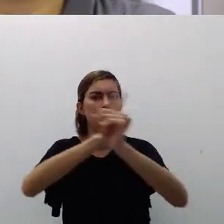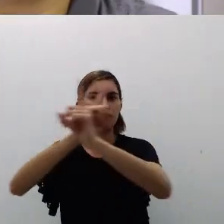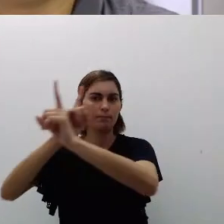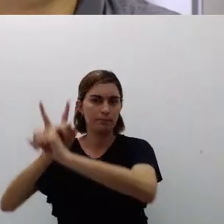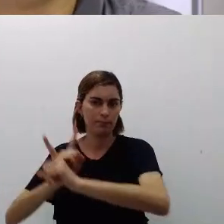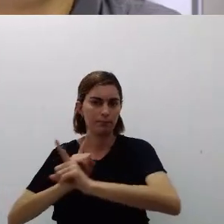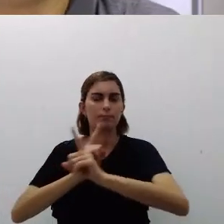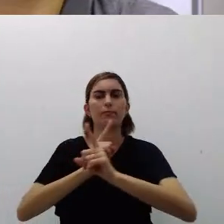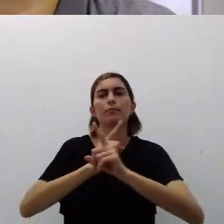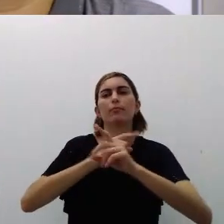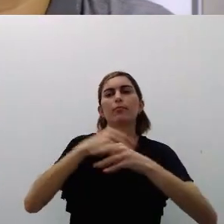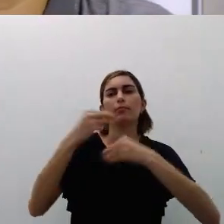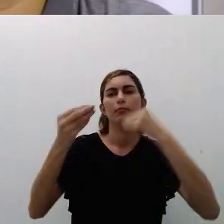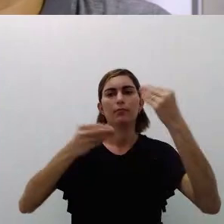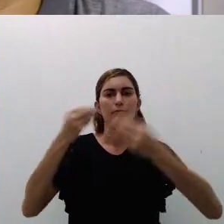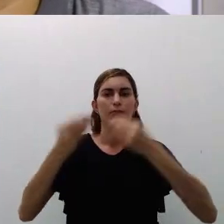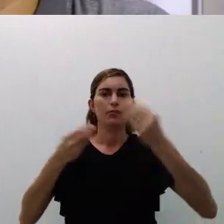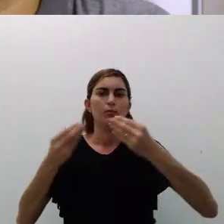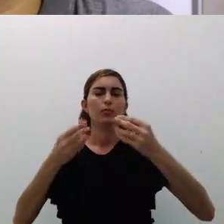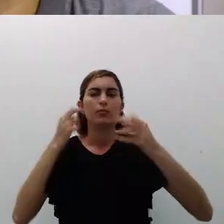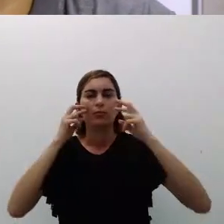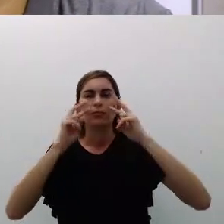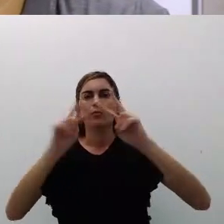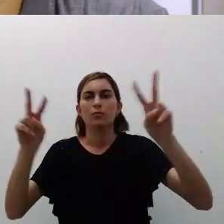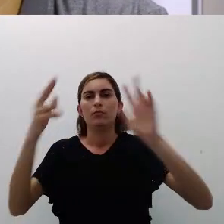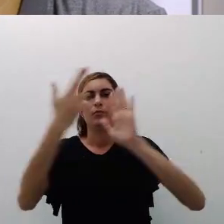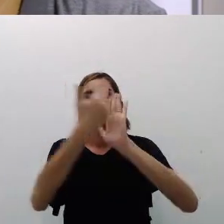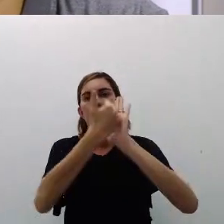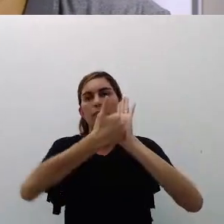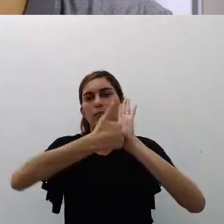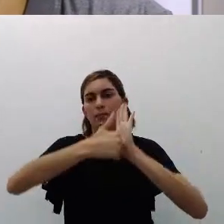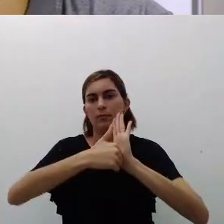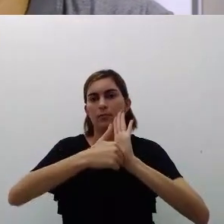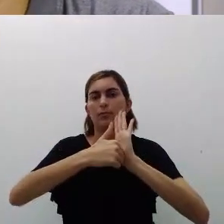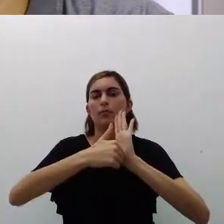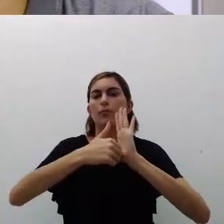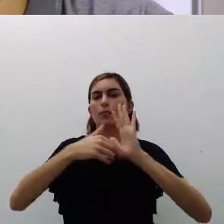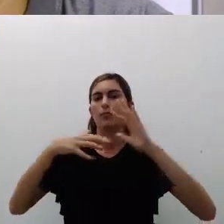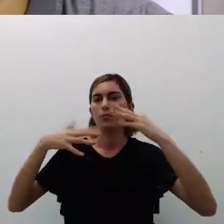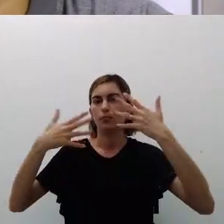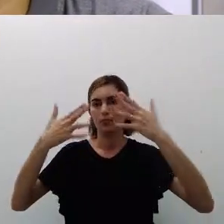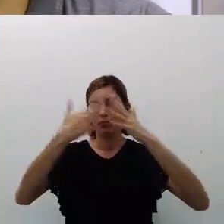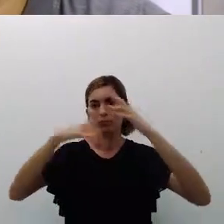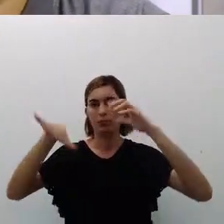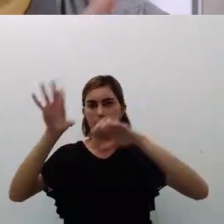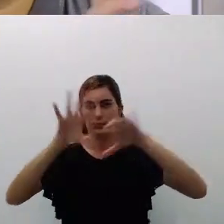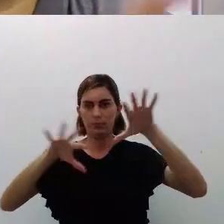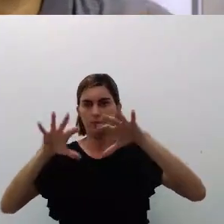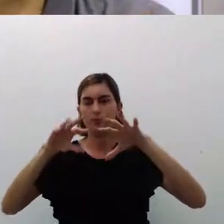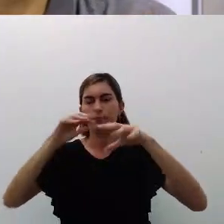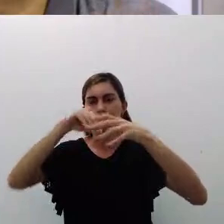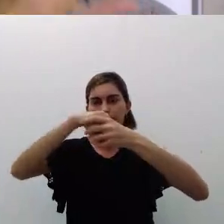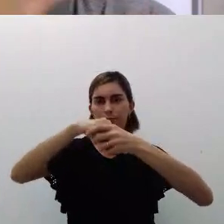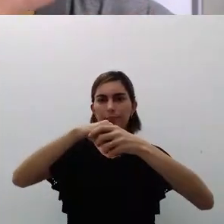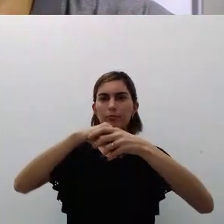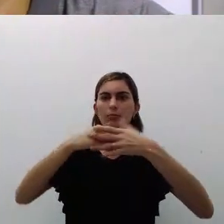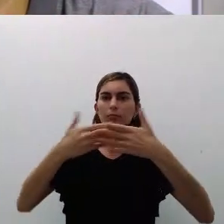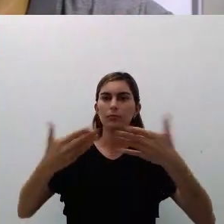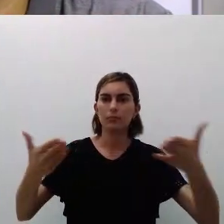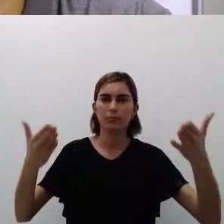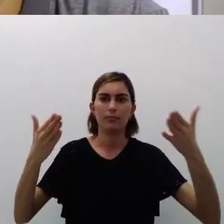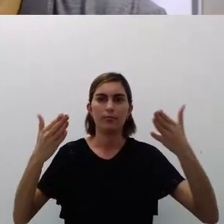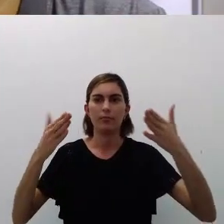no desenho do ambiente externo, né, da árvore, da torre, forma